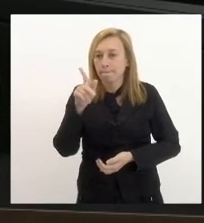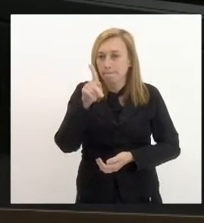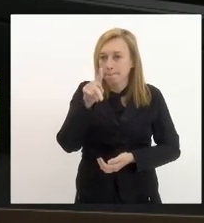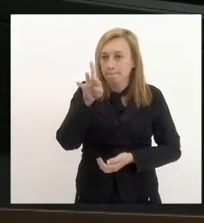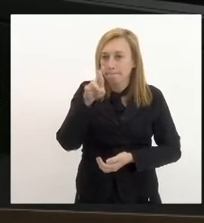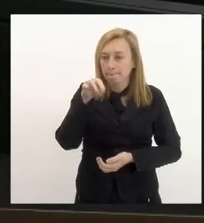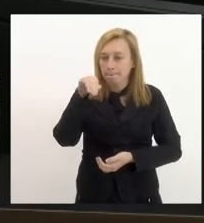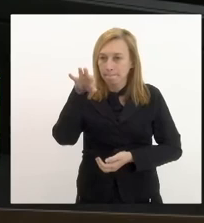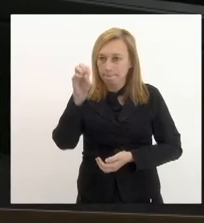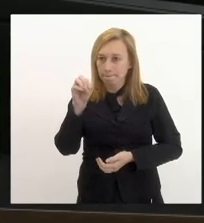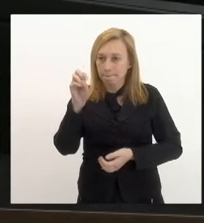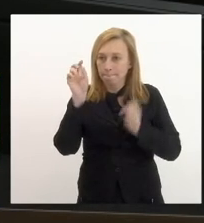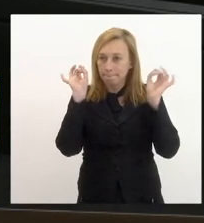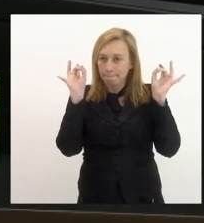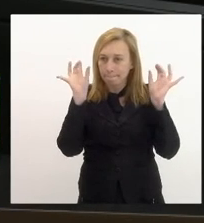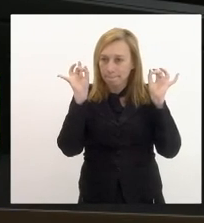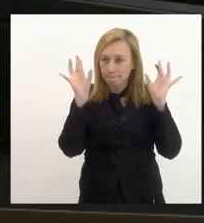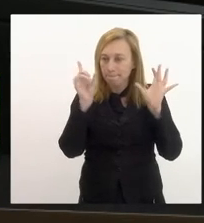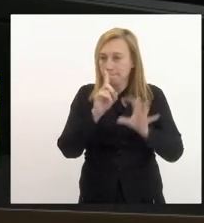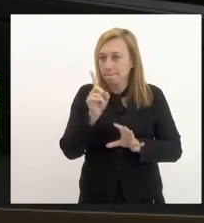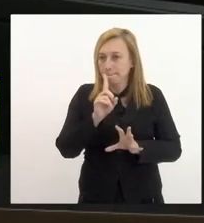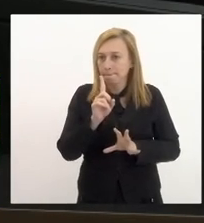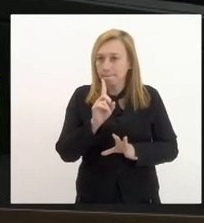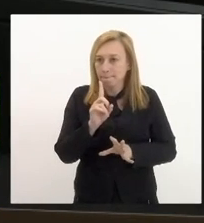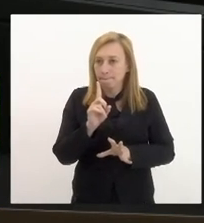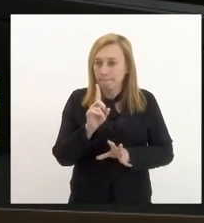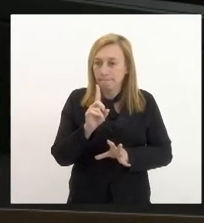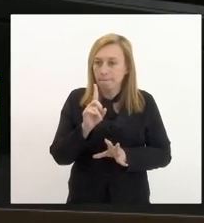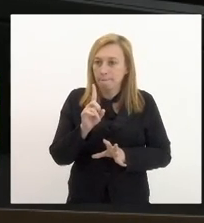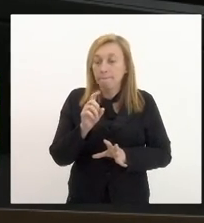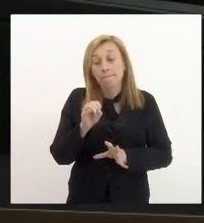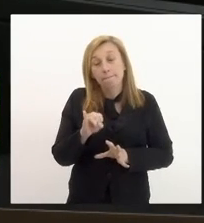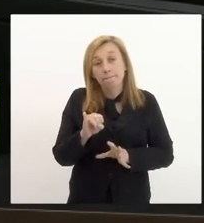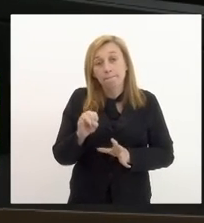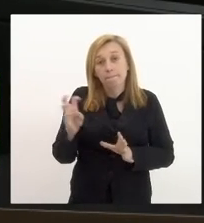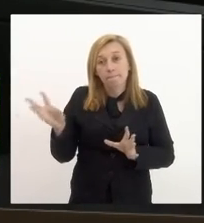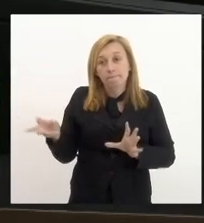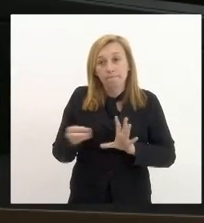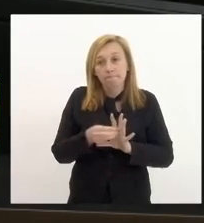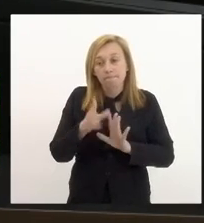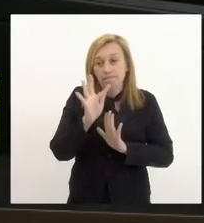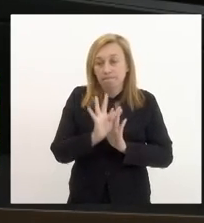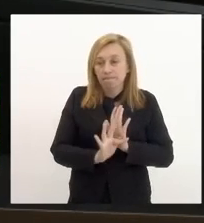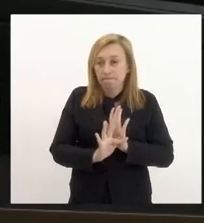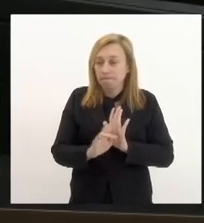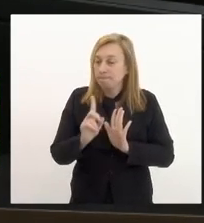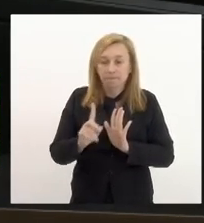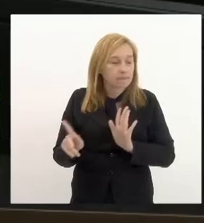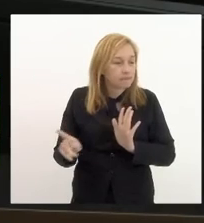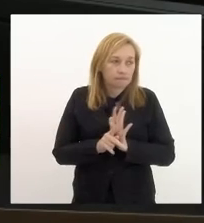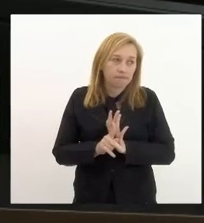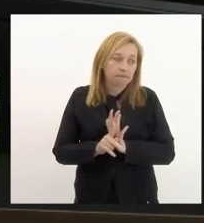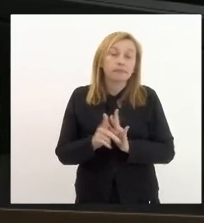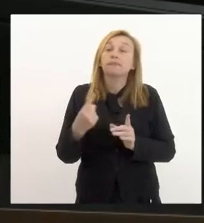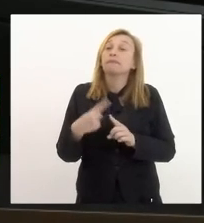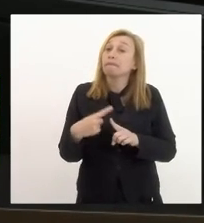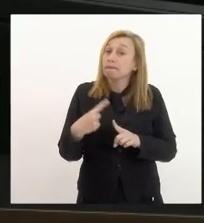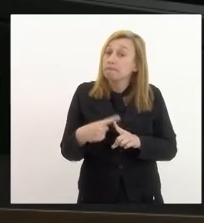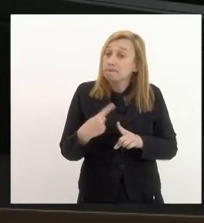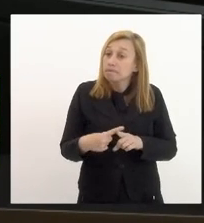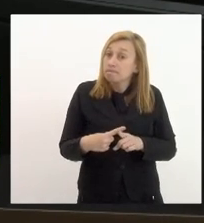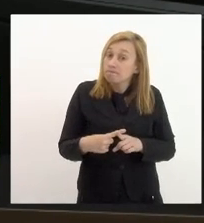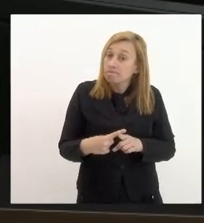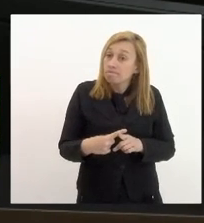especial relógio não deveriam se vieram no texto não deveriam fazer parte porque